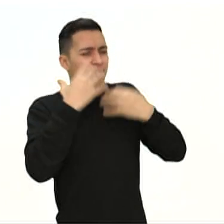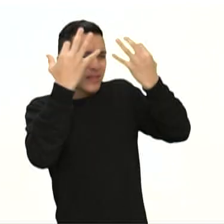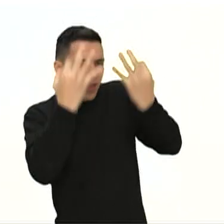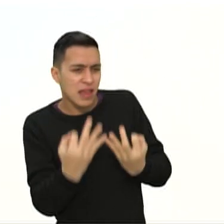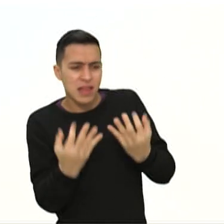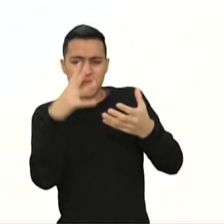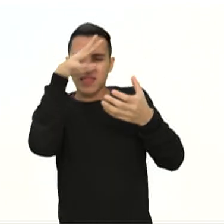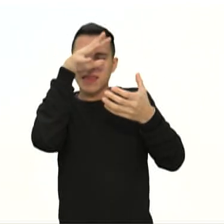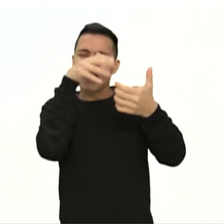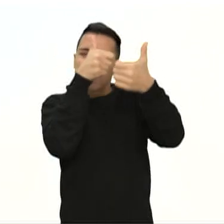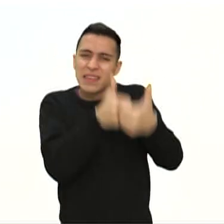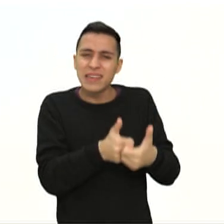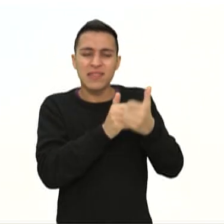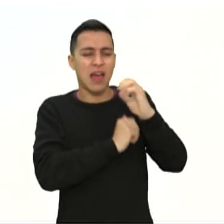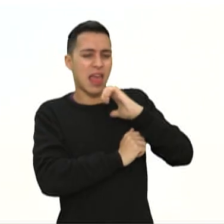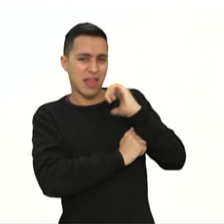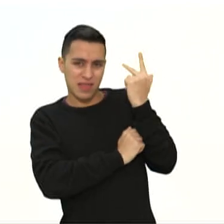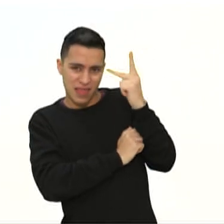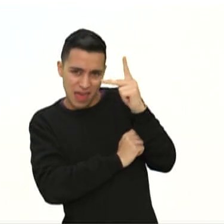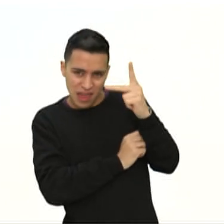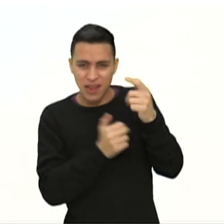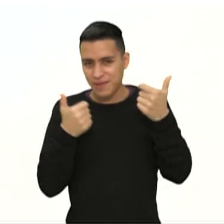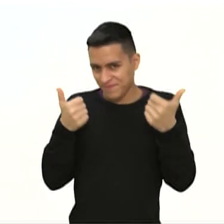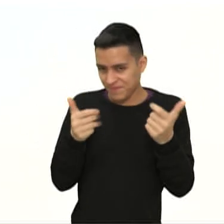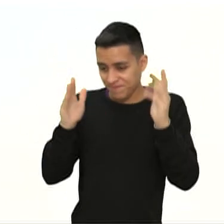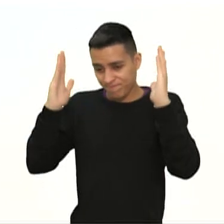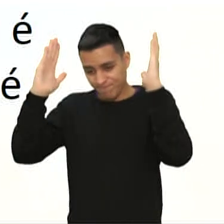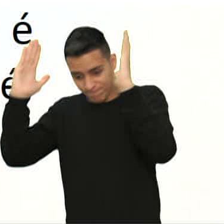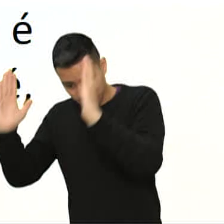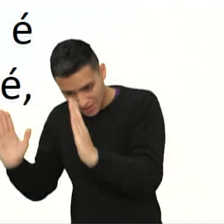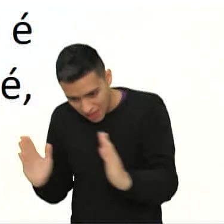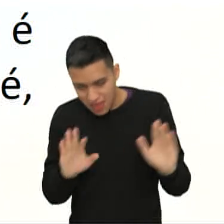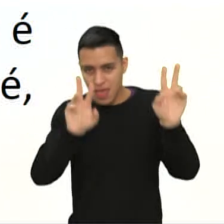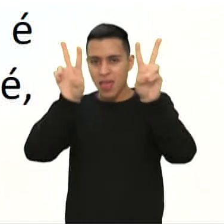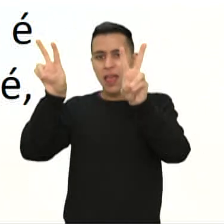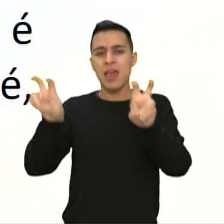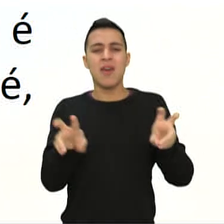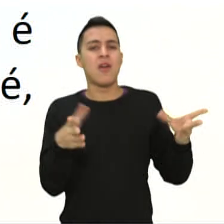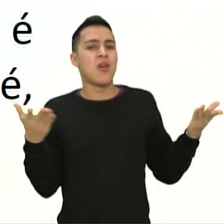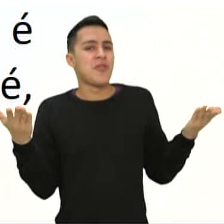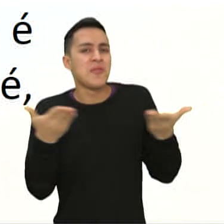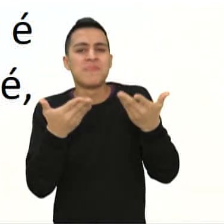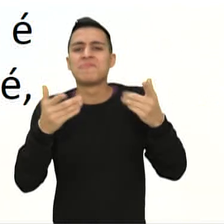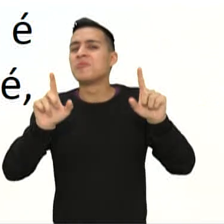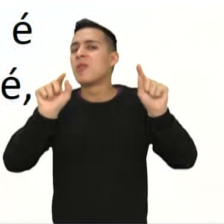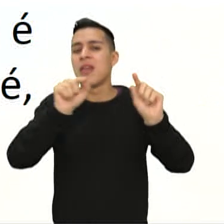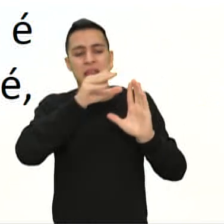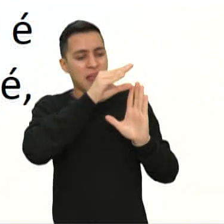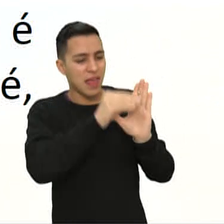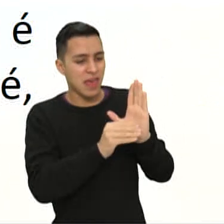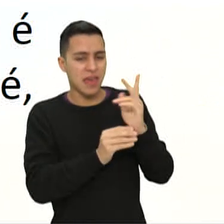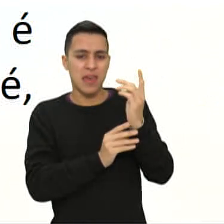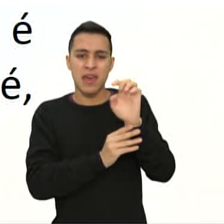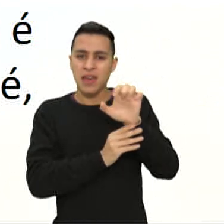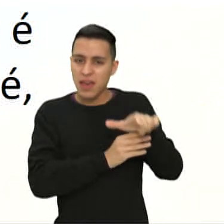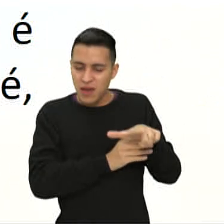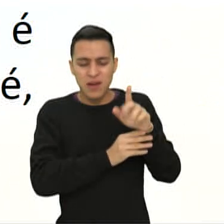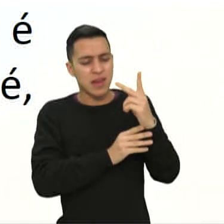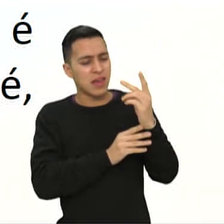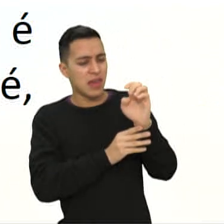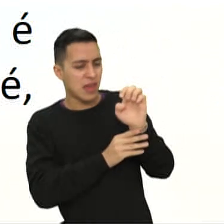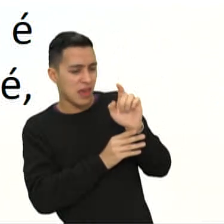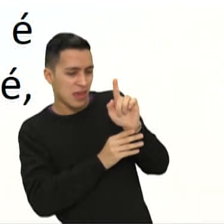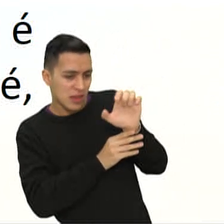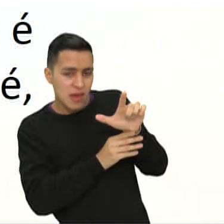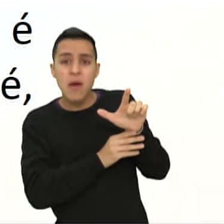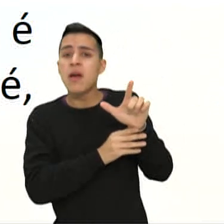dentro dessa ética kantiana, tá? Então vamos para o nosso tema de hoje, perfeito? Hoje trabalharemos, né, o Hegel, e o Hegel faz parte